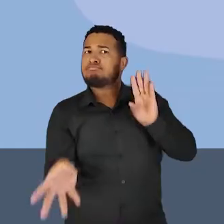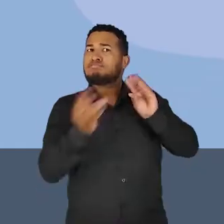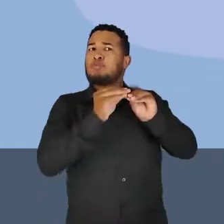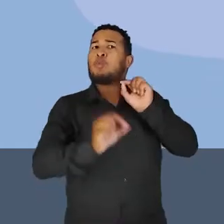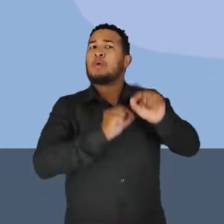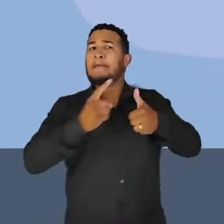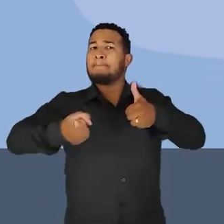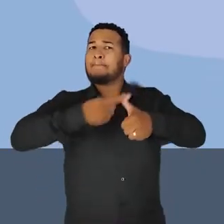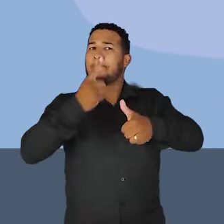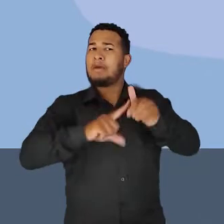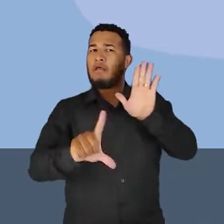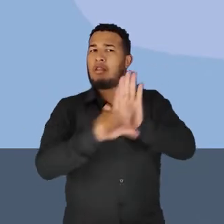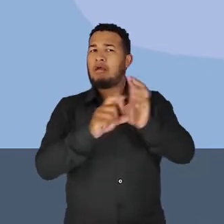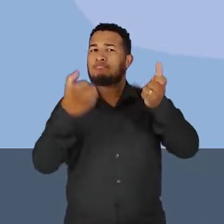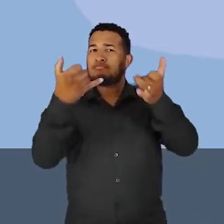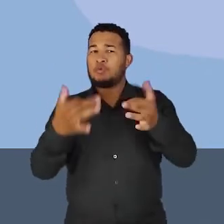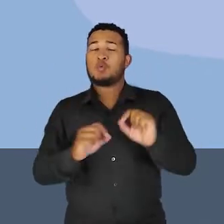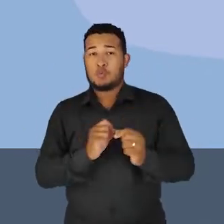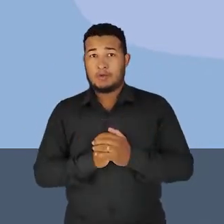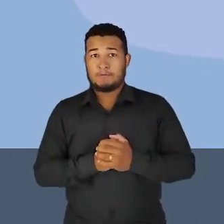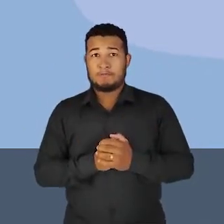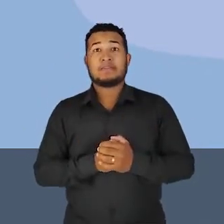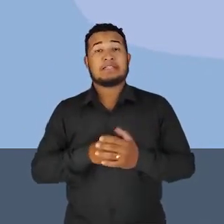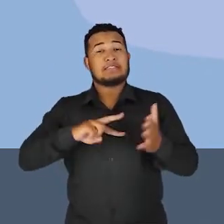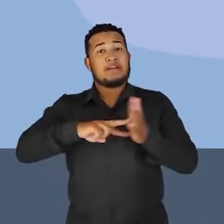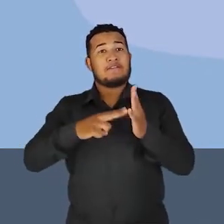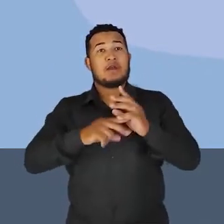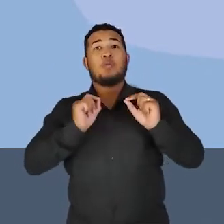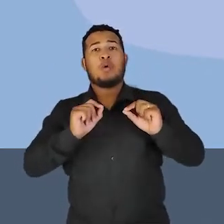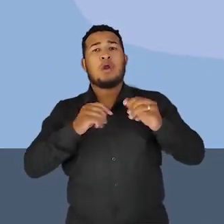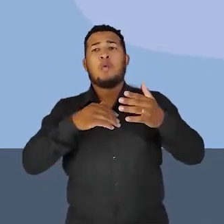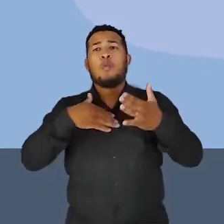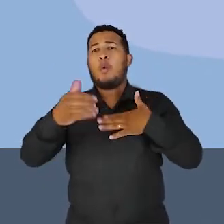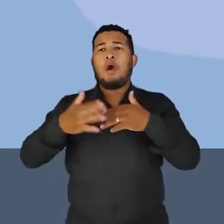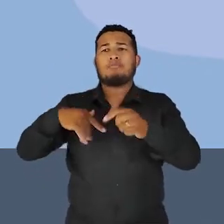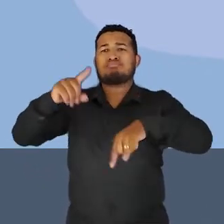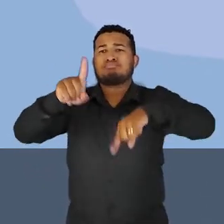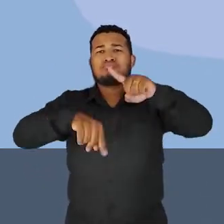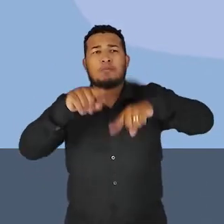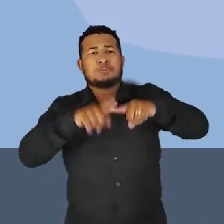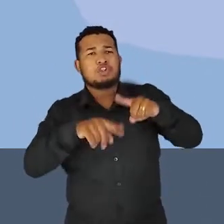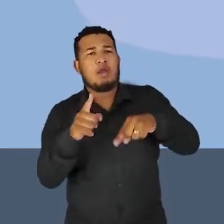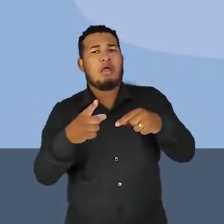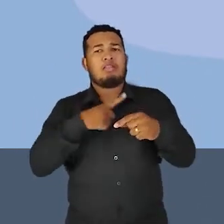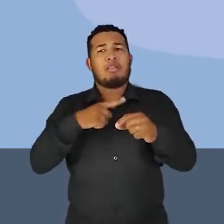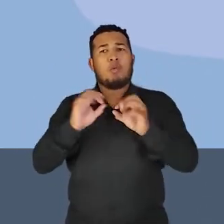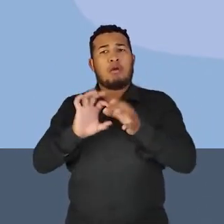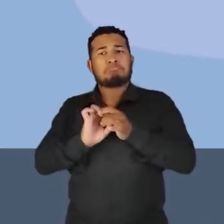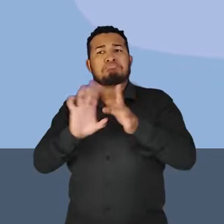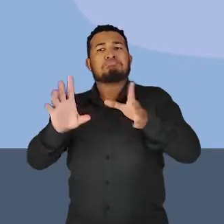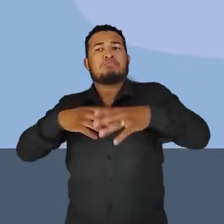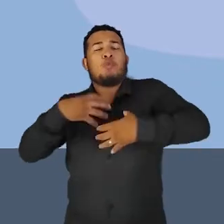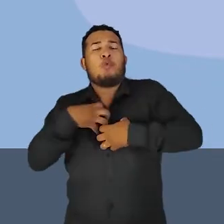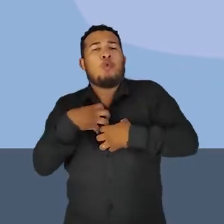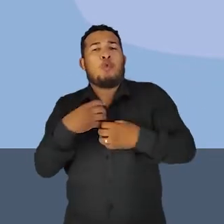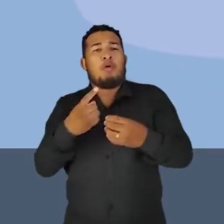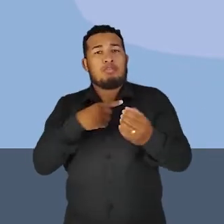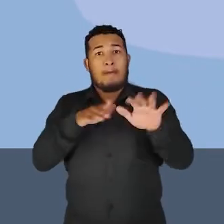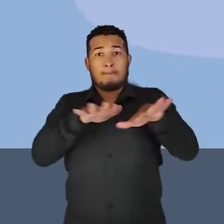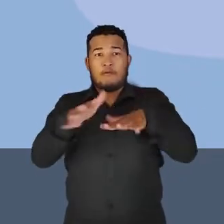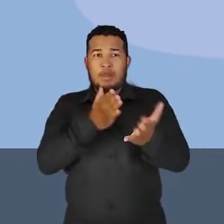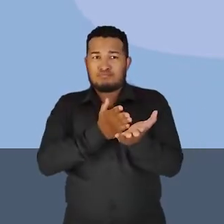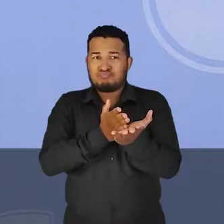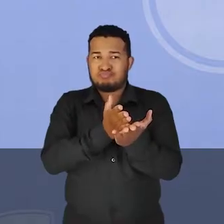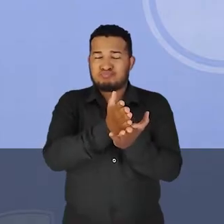ao slide. Devido à inércia, todo corpo livre de interações permanece em repouso ou em movimento em linha reta com velocidade